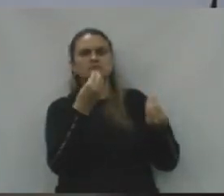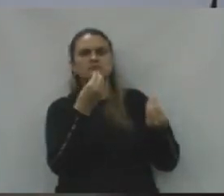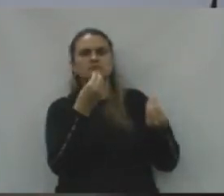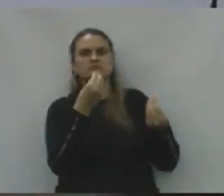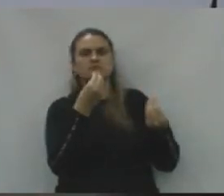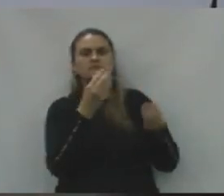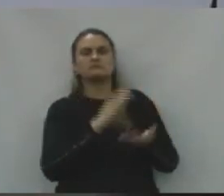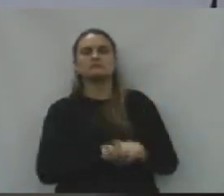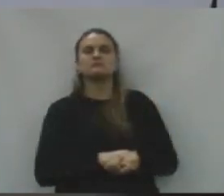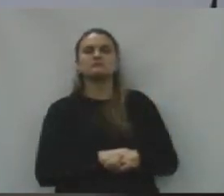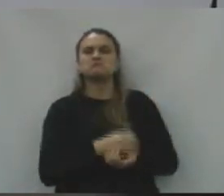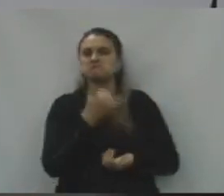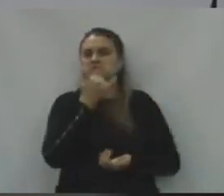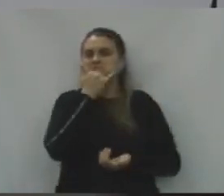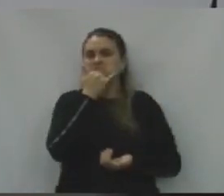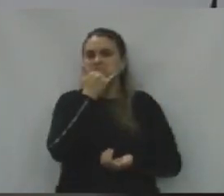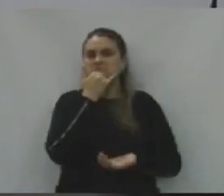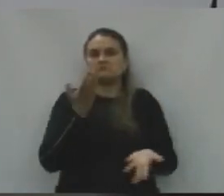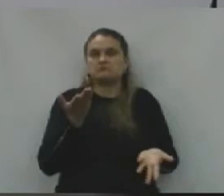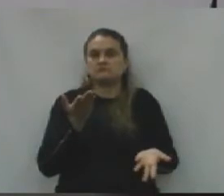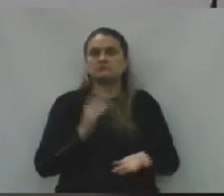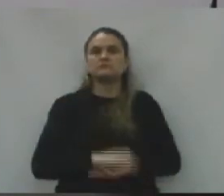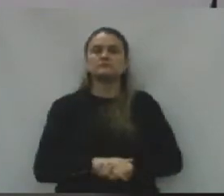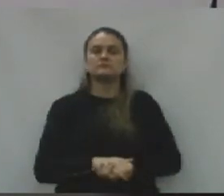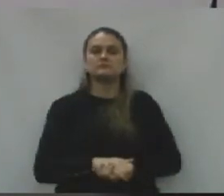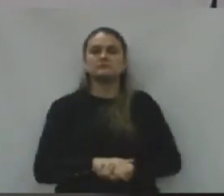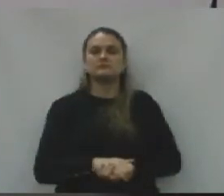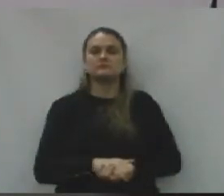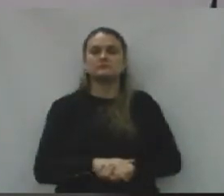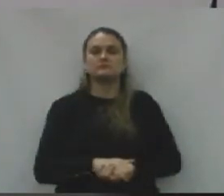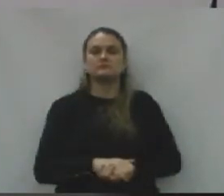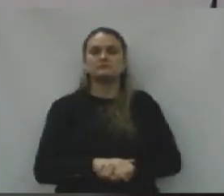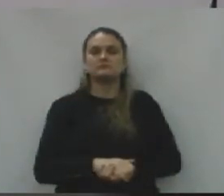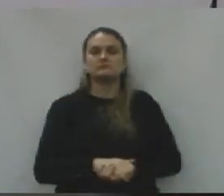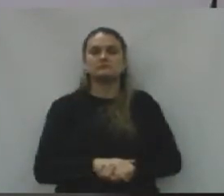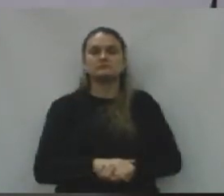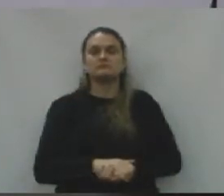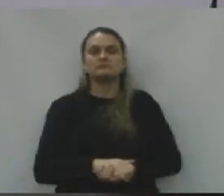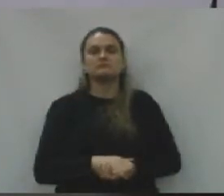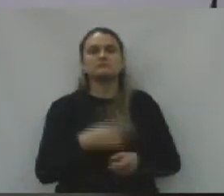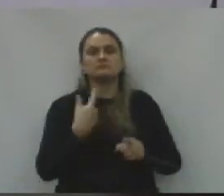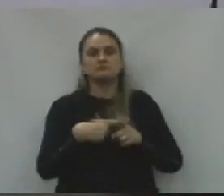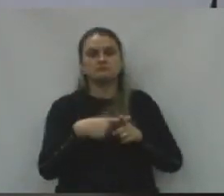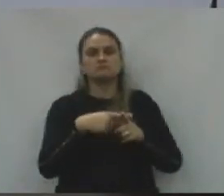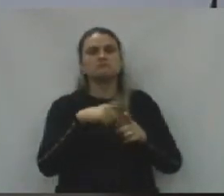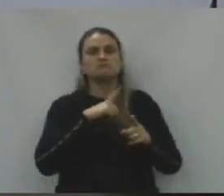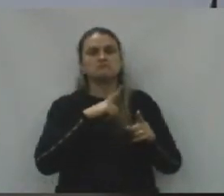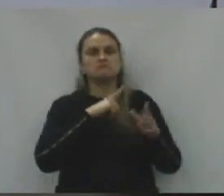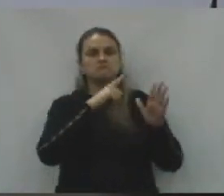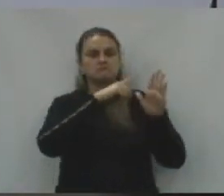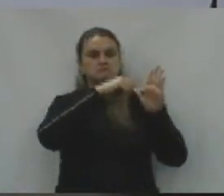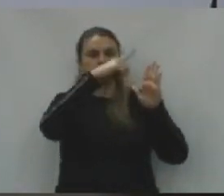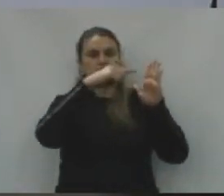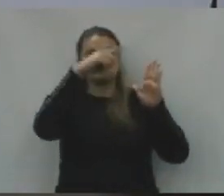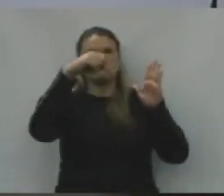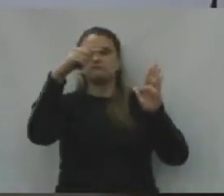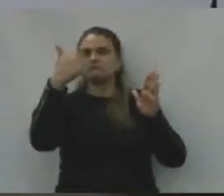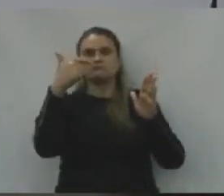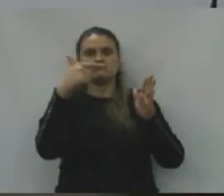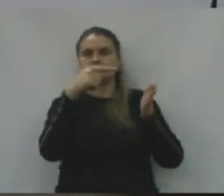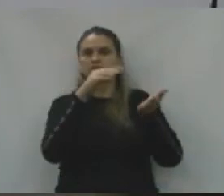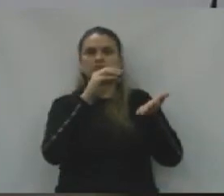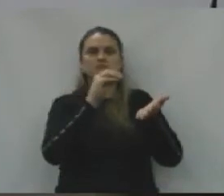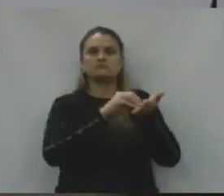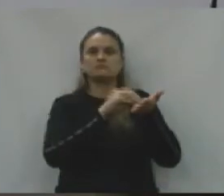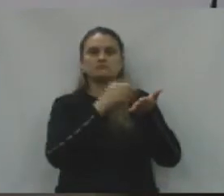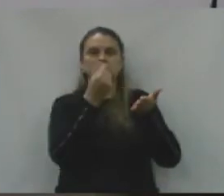algo diferente. Desculpe, Alisson. A curva é crescente, ela é superavitária, ela não dá prejuízo.